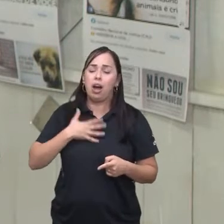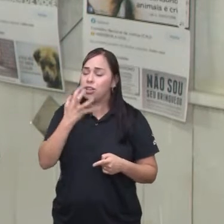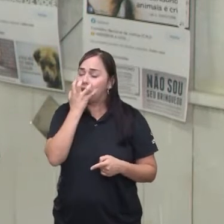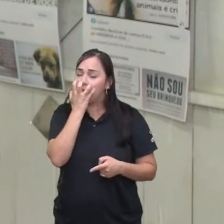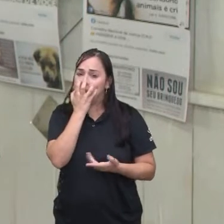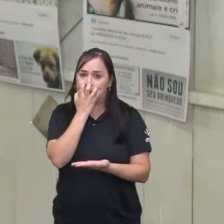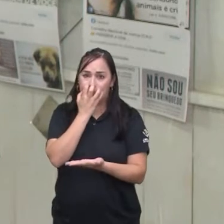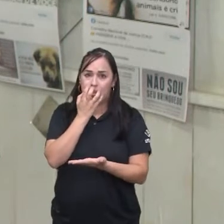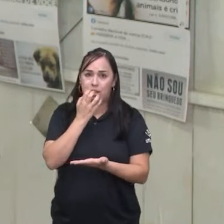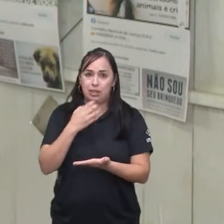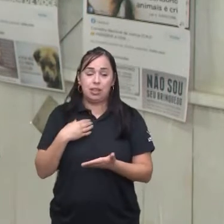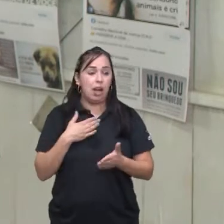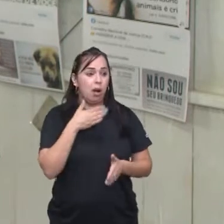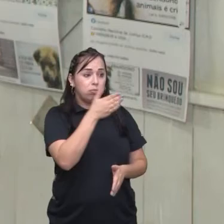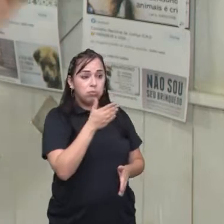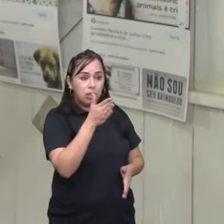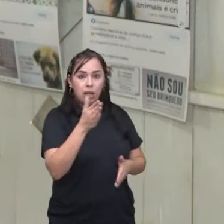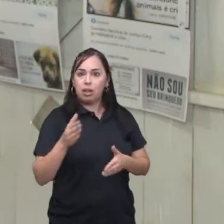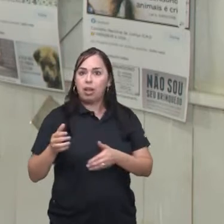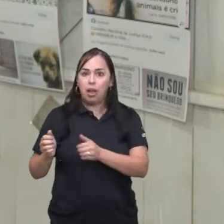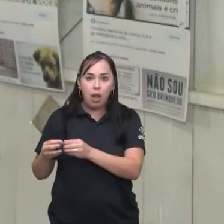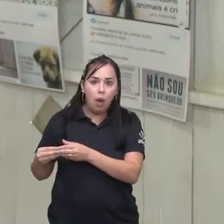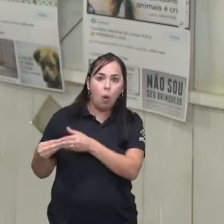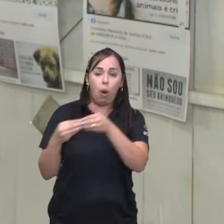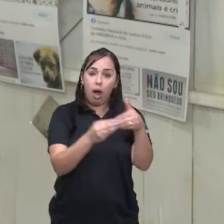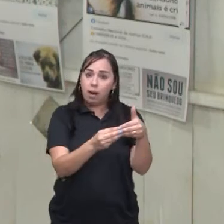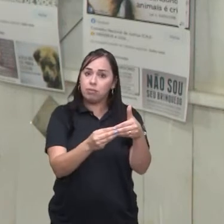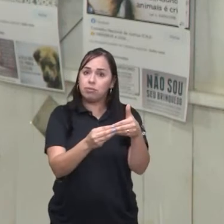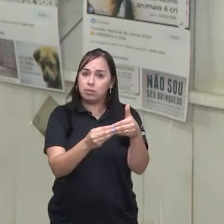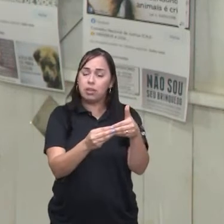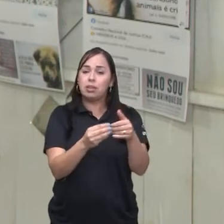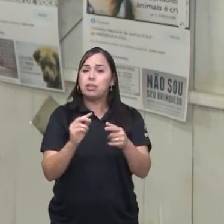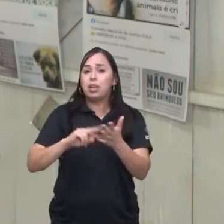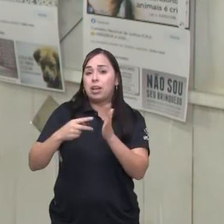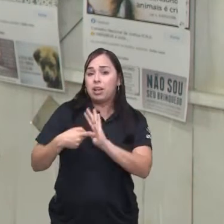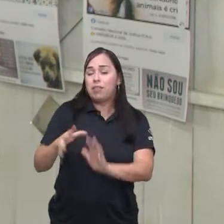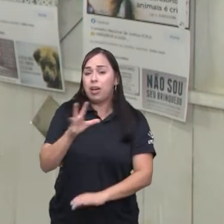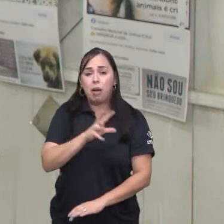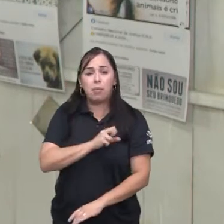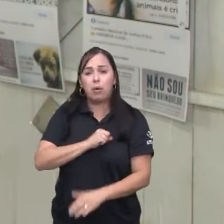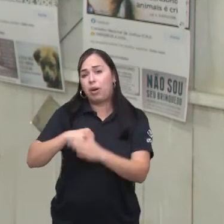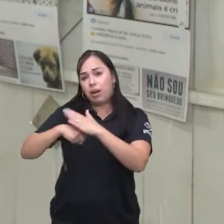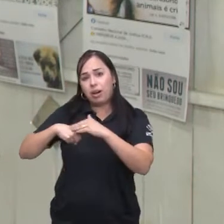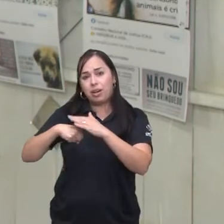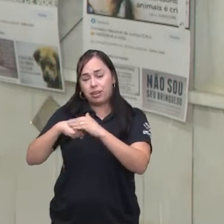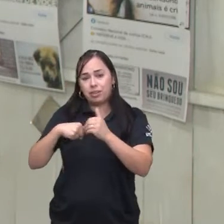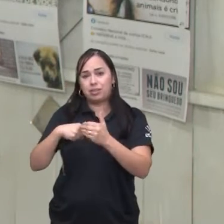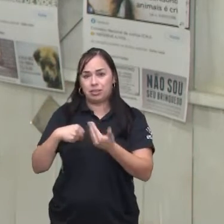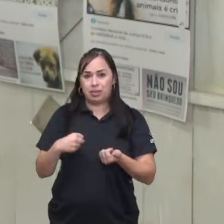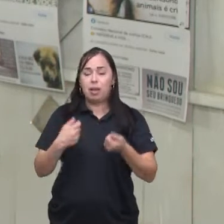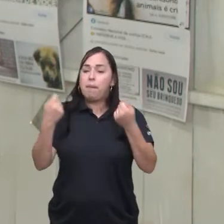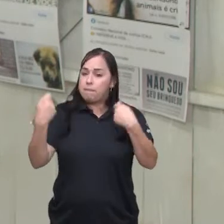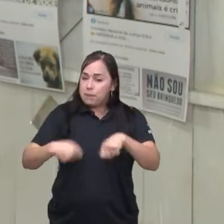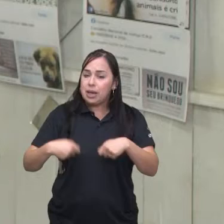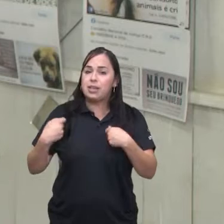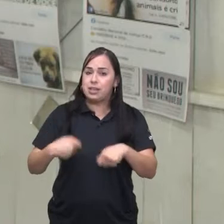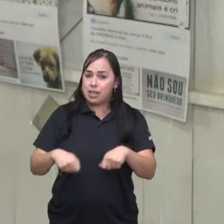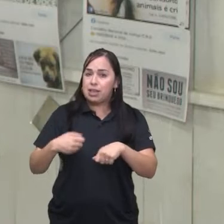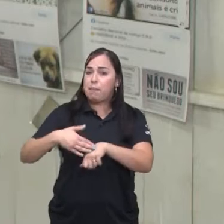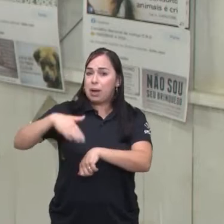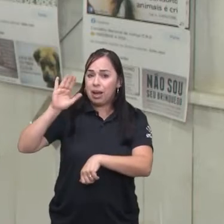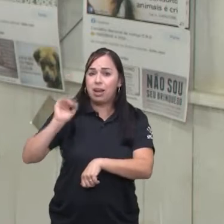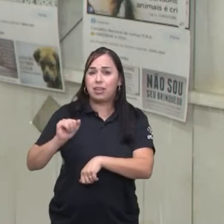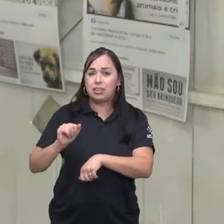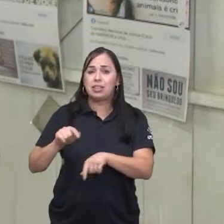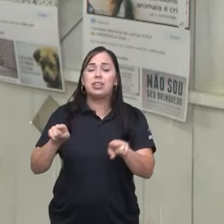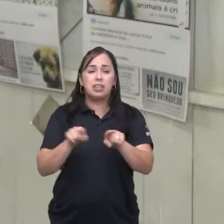aquilo porque eu tenho os meus animais. Onde eu for, eu levo os meus animais. Isso é amor, isso é carinho. É isso